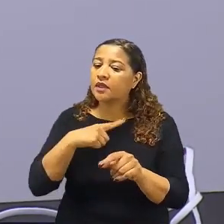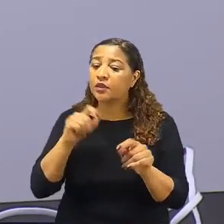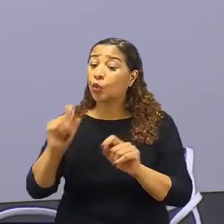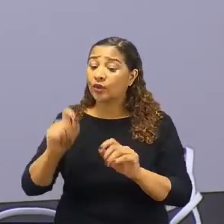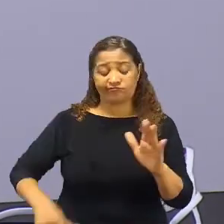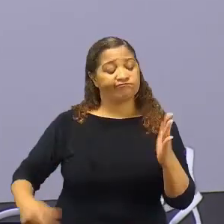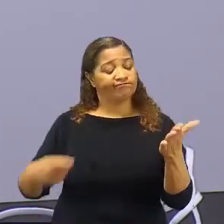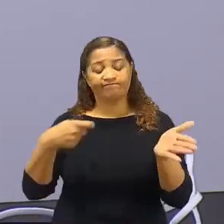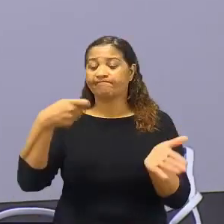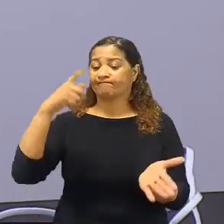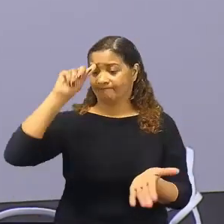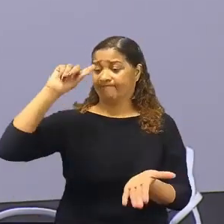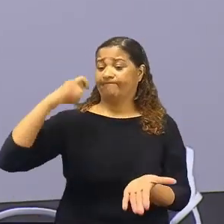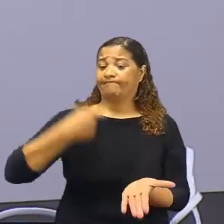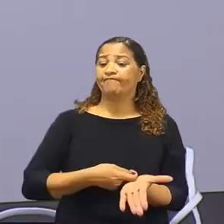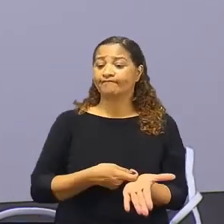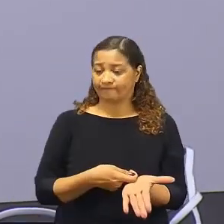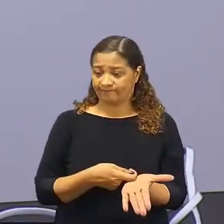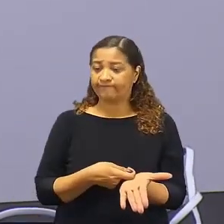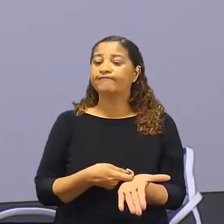Infelizmente.